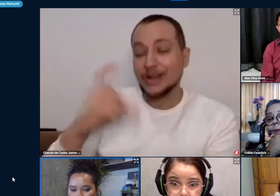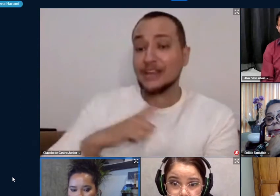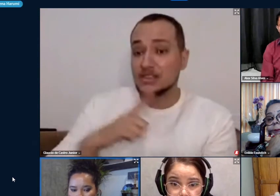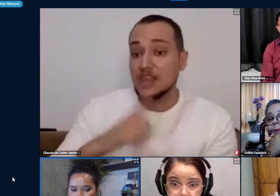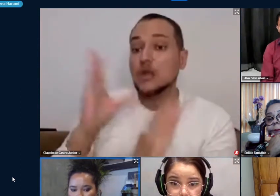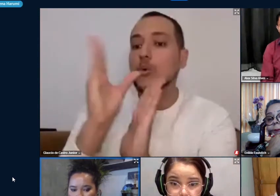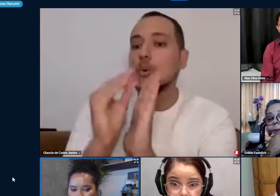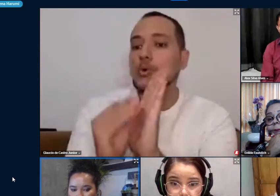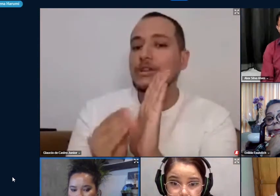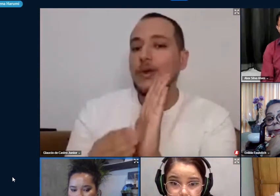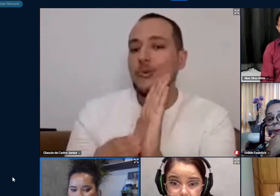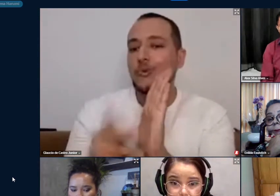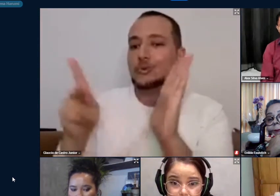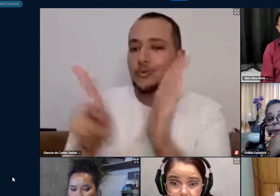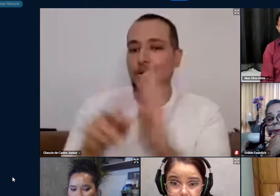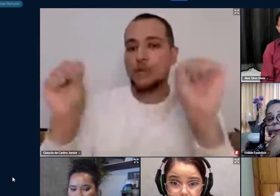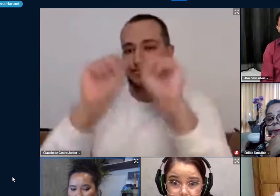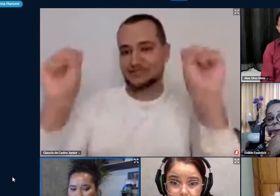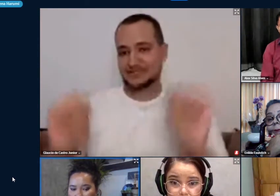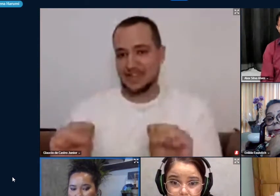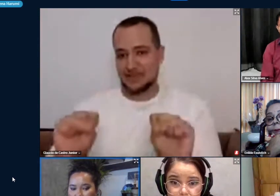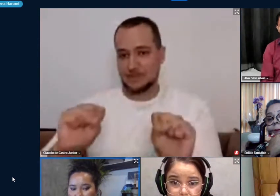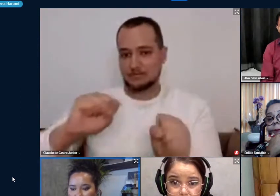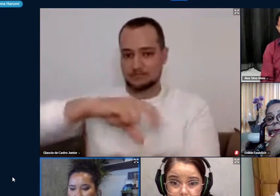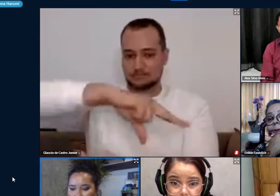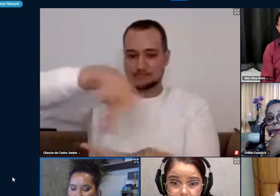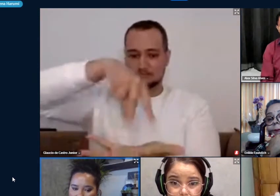o núcleo